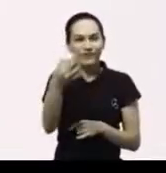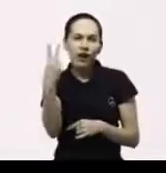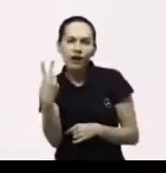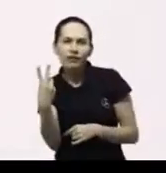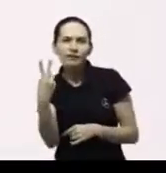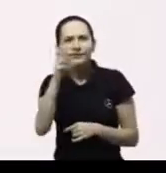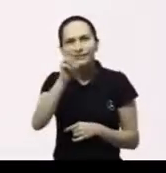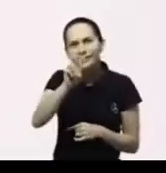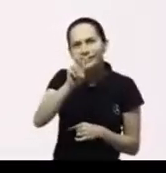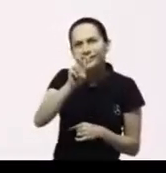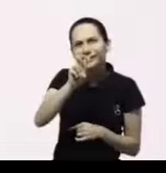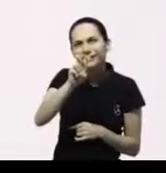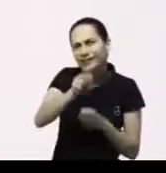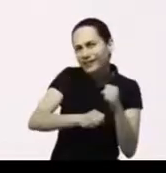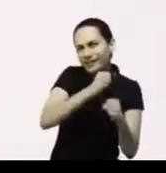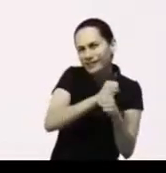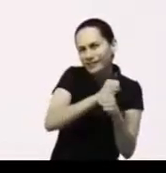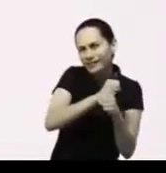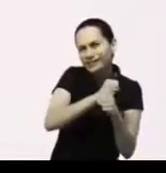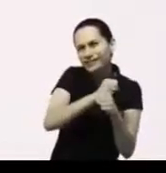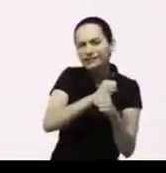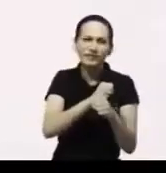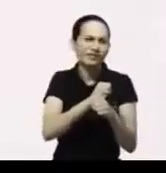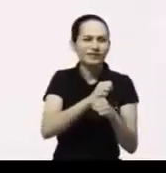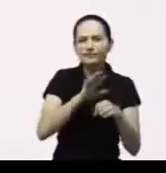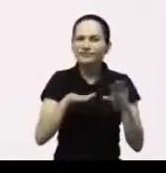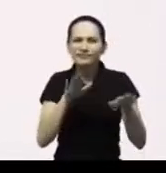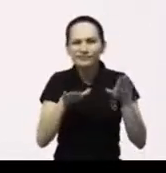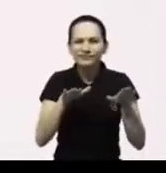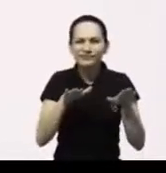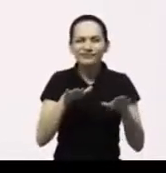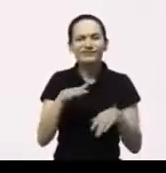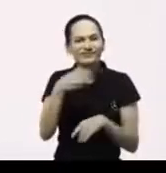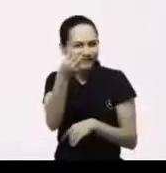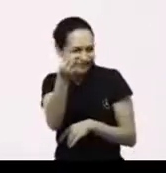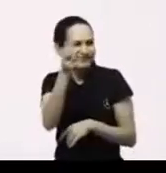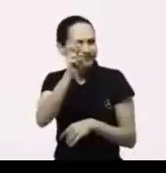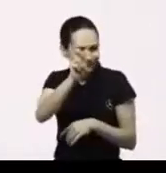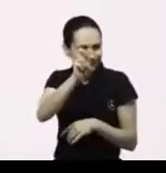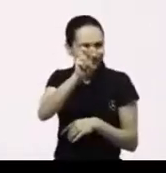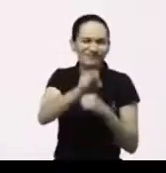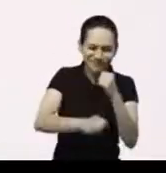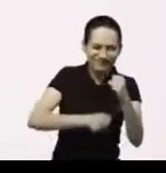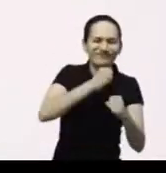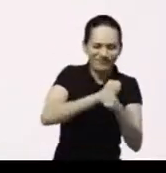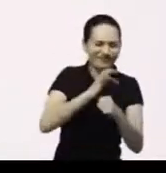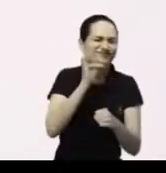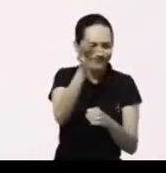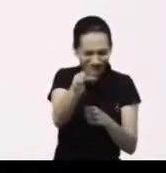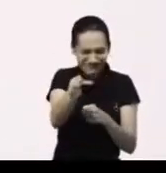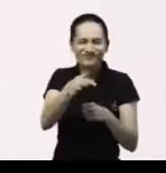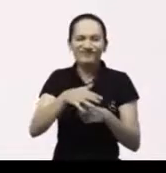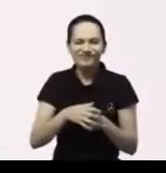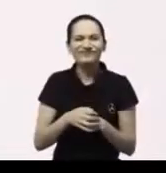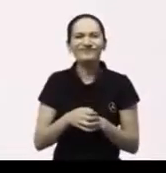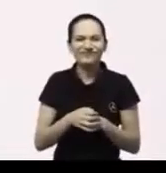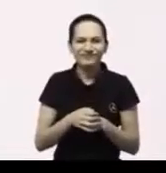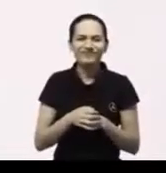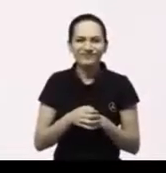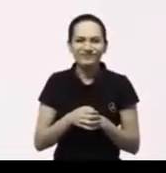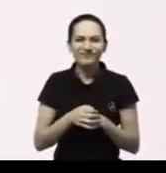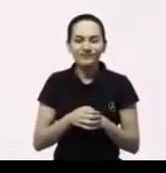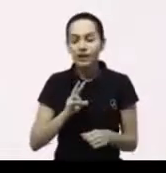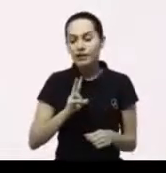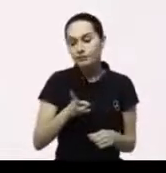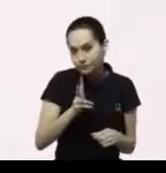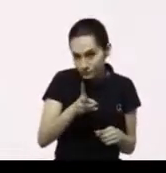25 anos é o melhor era o Focus moça que 65 anos para